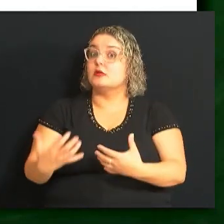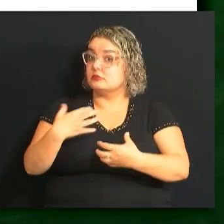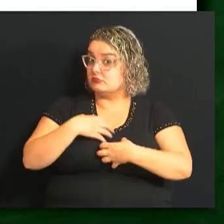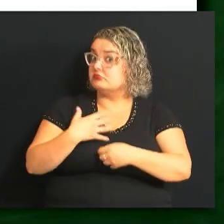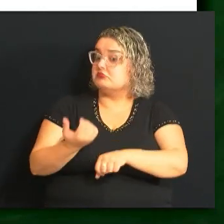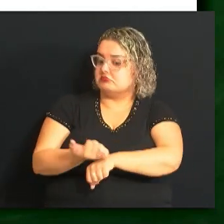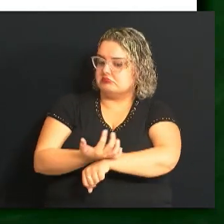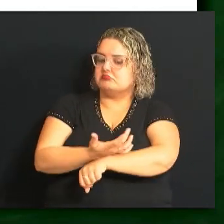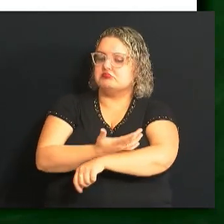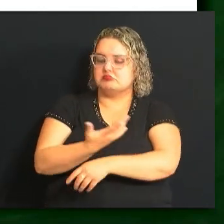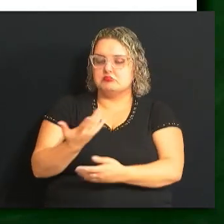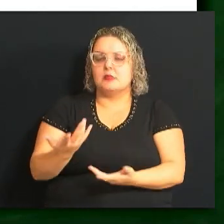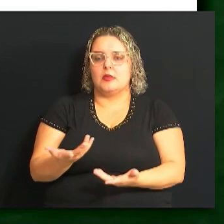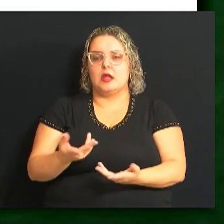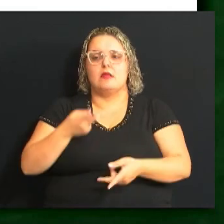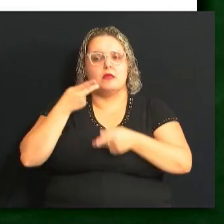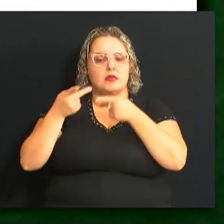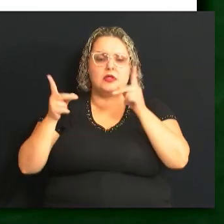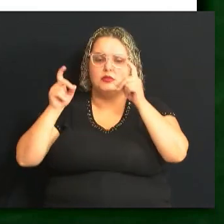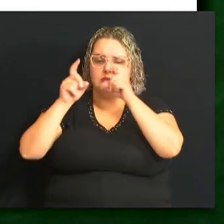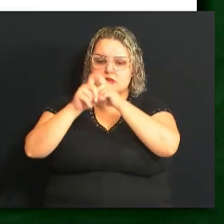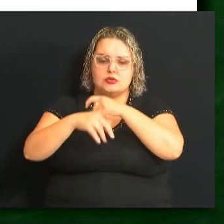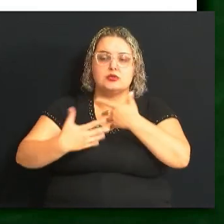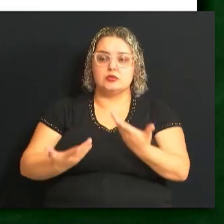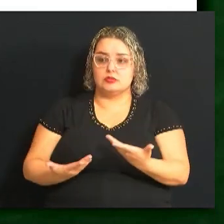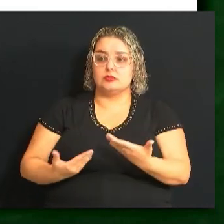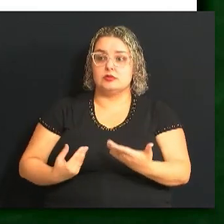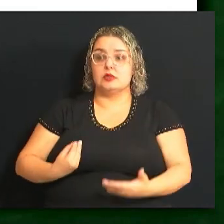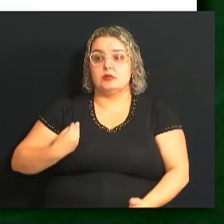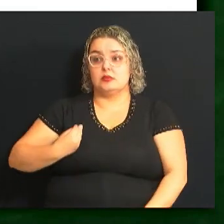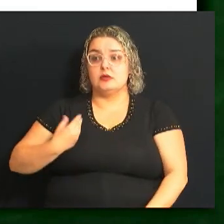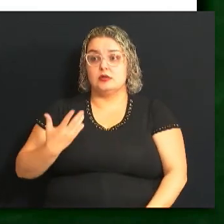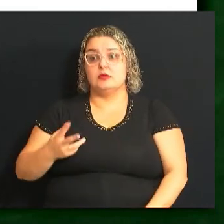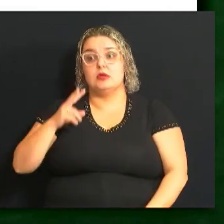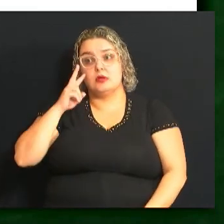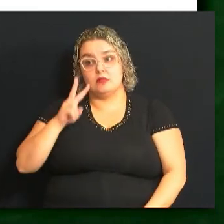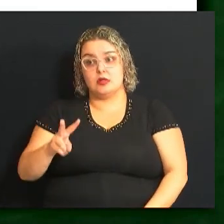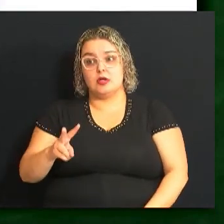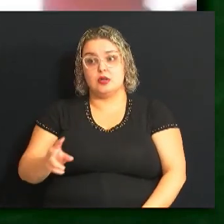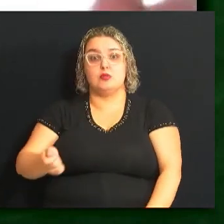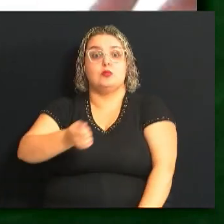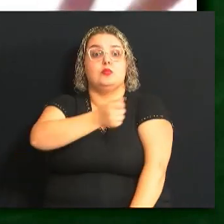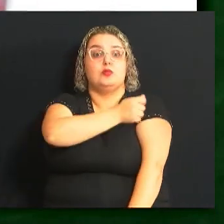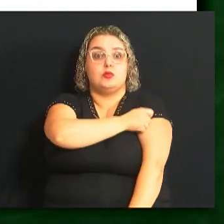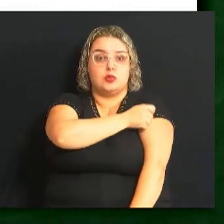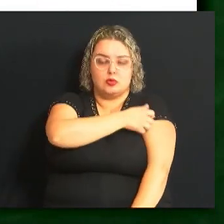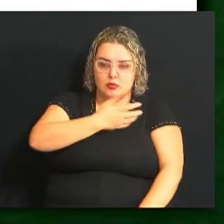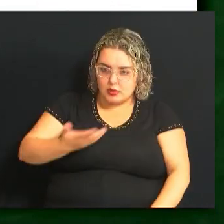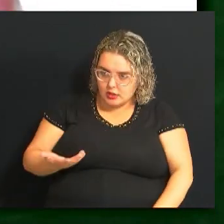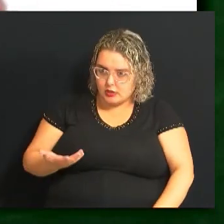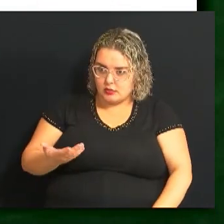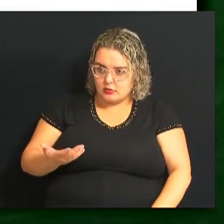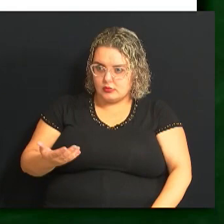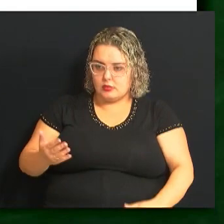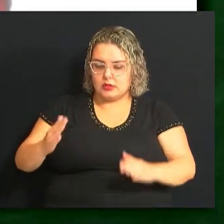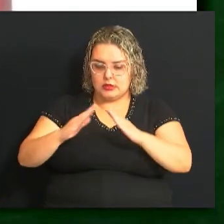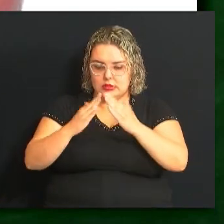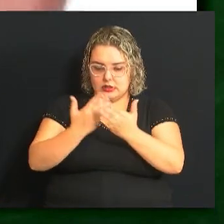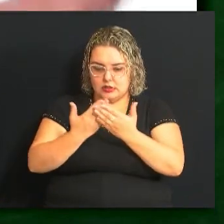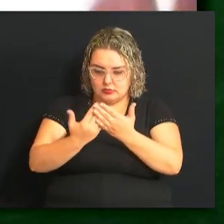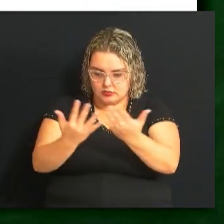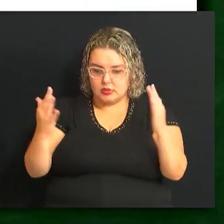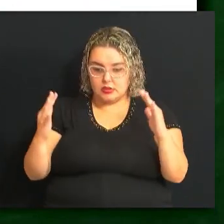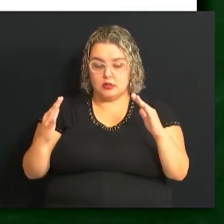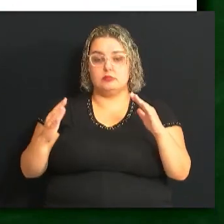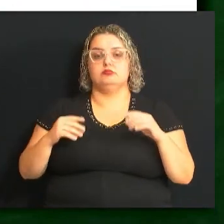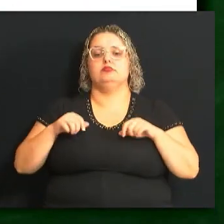vai contando todas as dificuldades que ele passou. Então, veja, para o aluno que sai dos muros da escola e tem essa capacidade